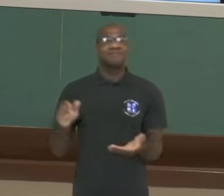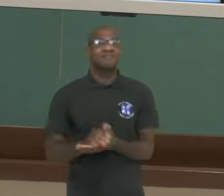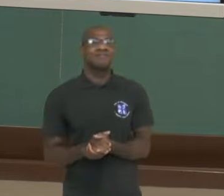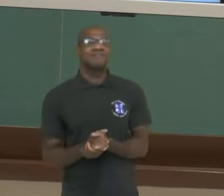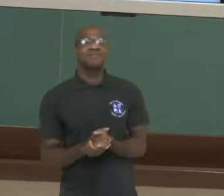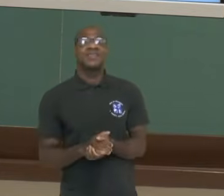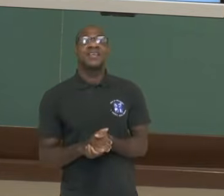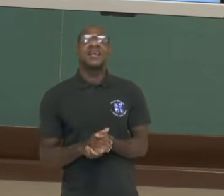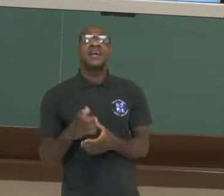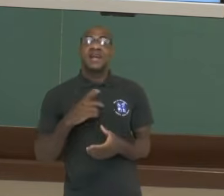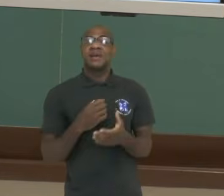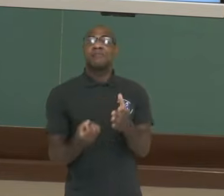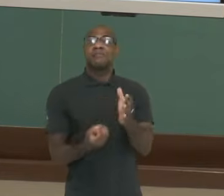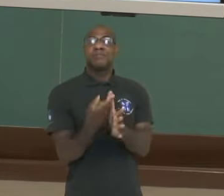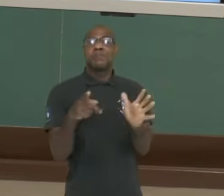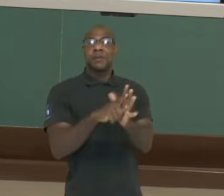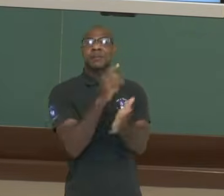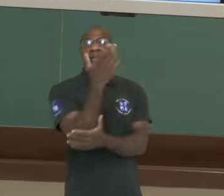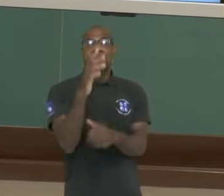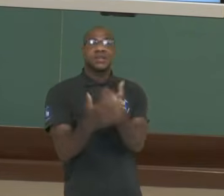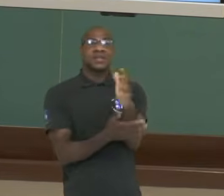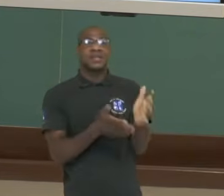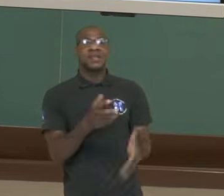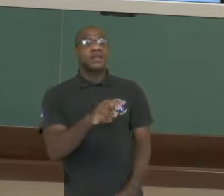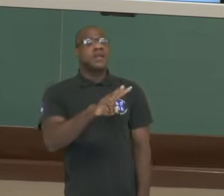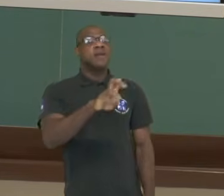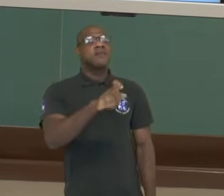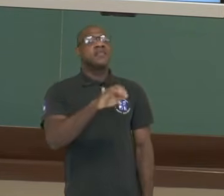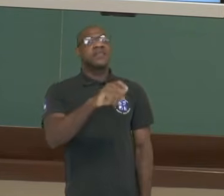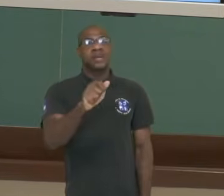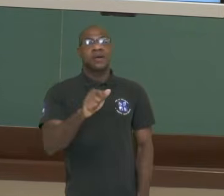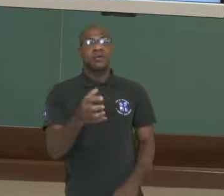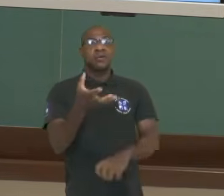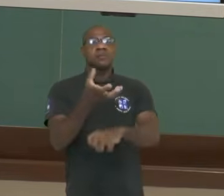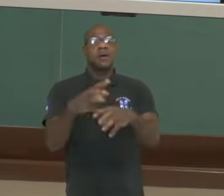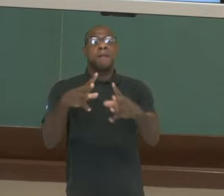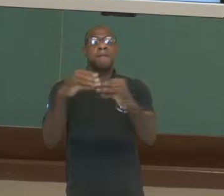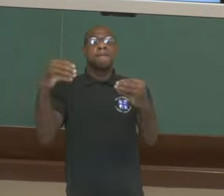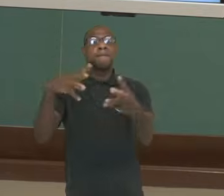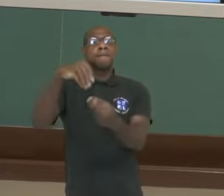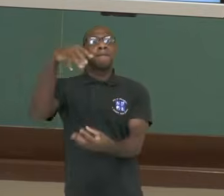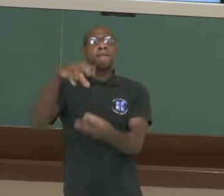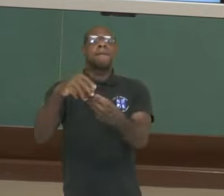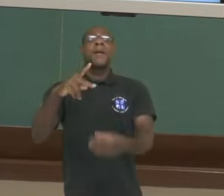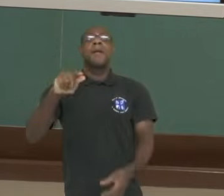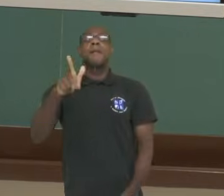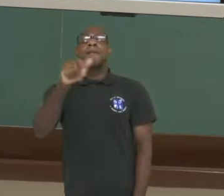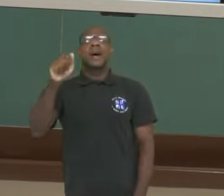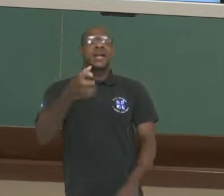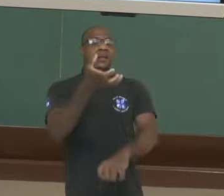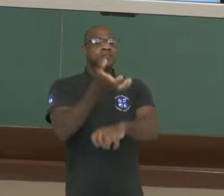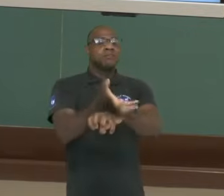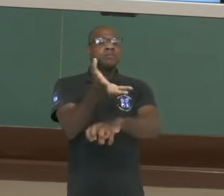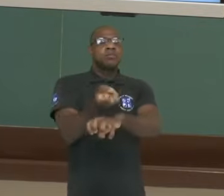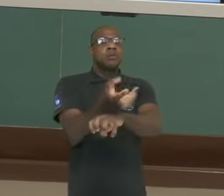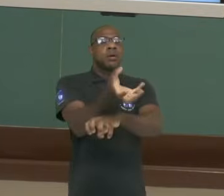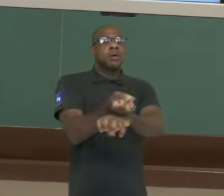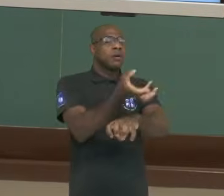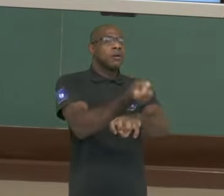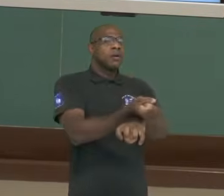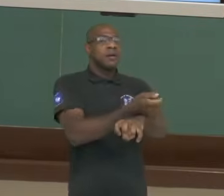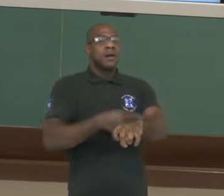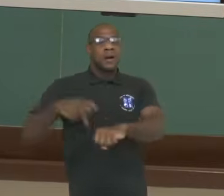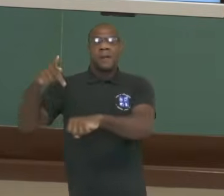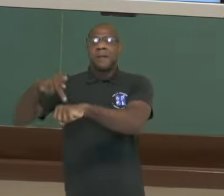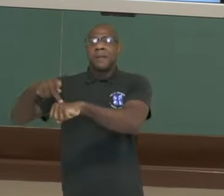resina vegetal que vai atrair pequenos pedaços de palha. E essa rocha que é a magnetita que vai